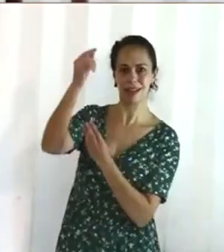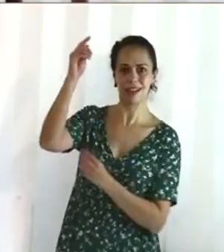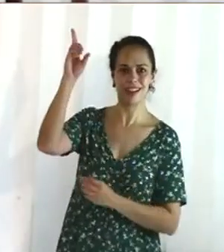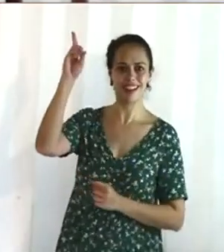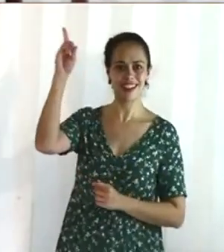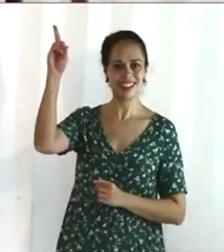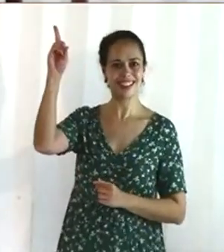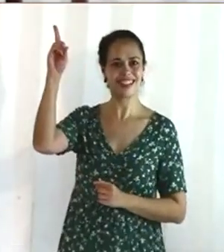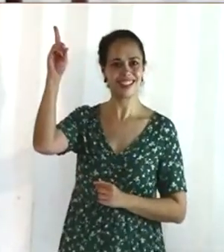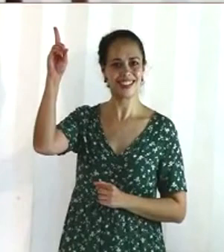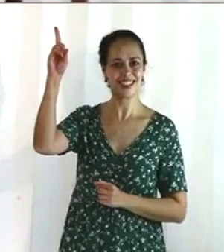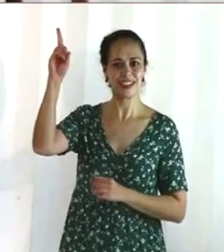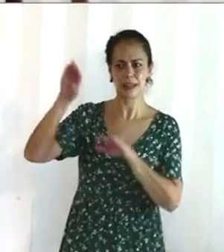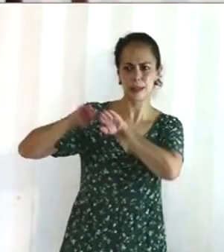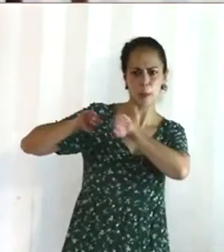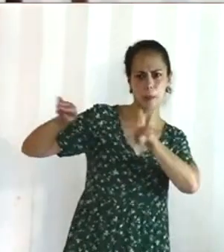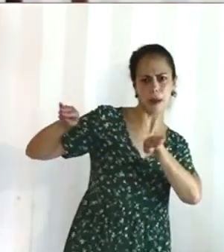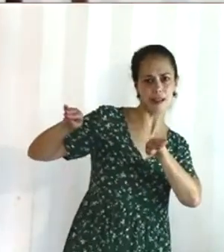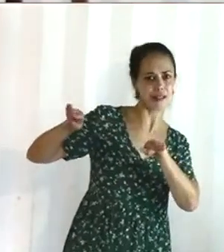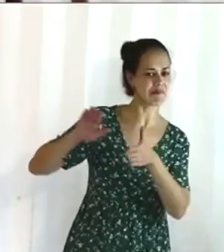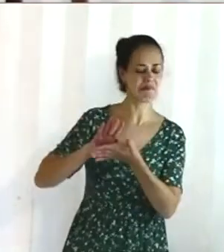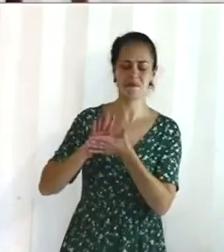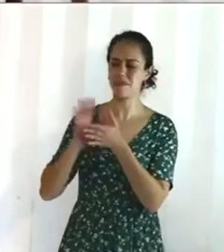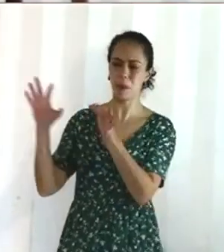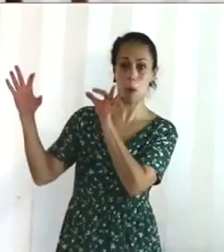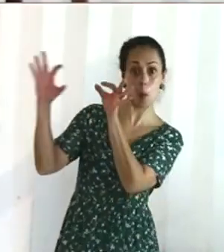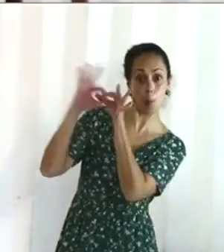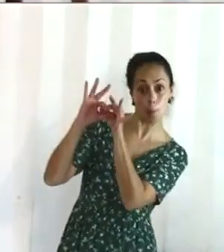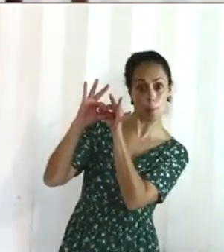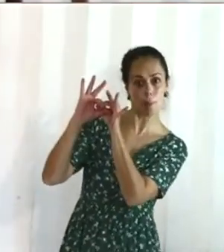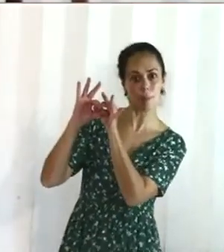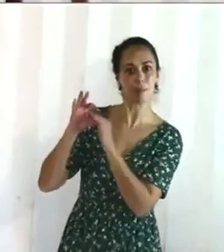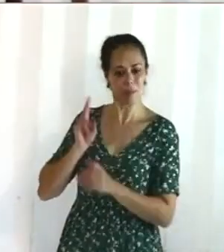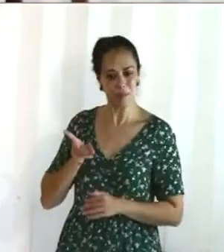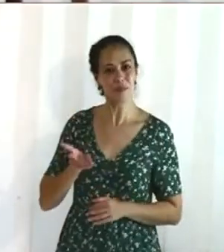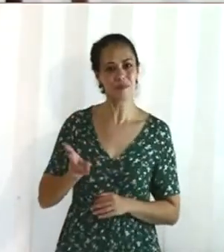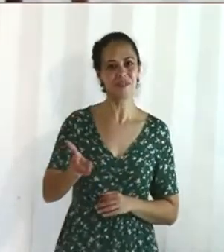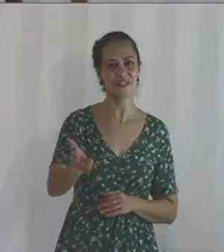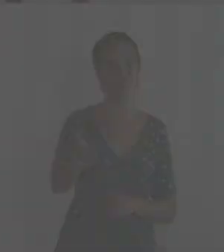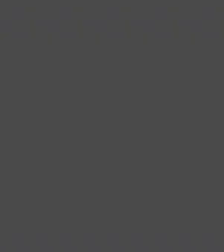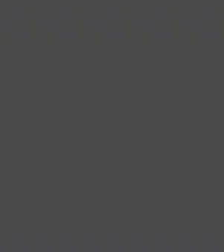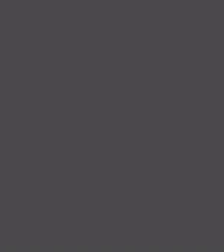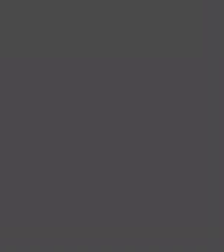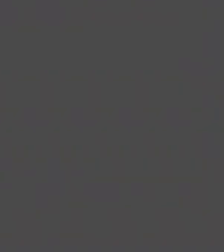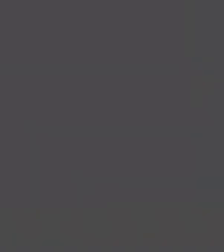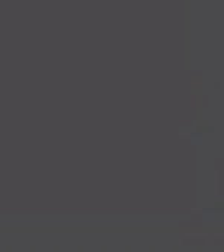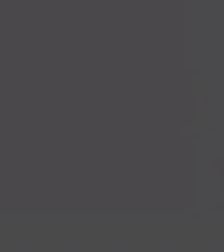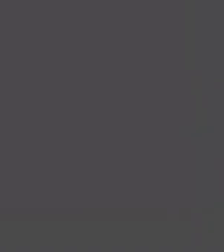Nada nos separará do amor de Deus. Que Deus nos abençoe.